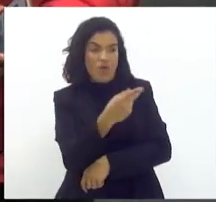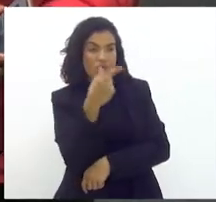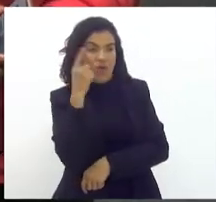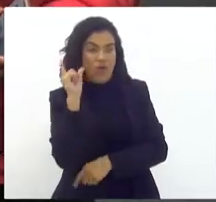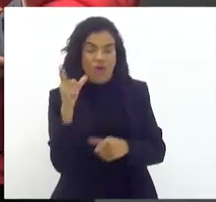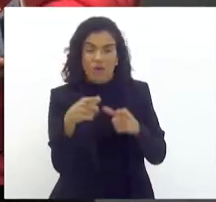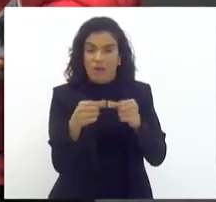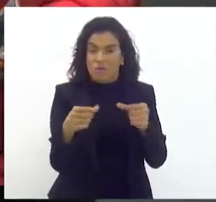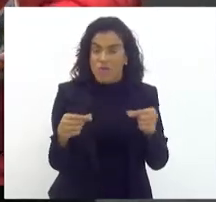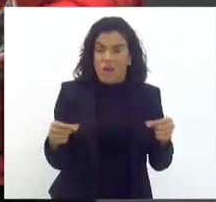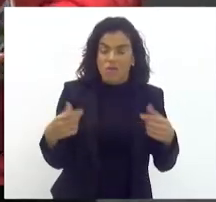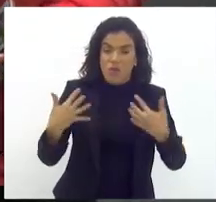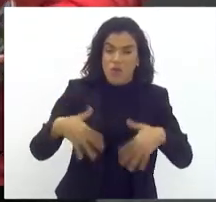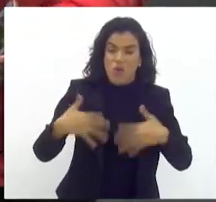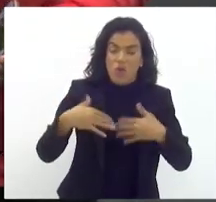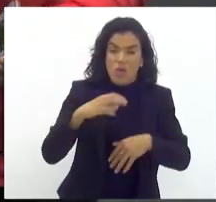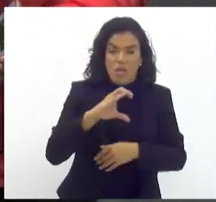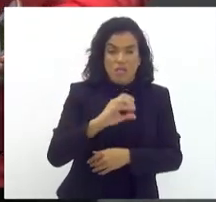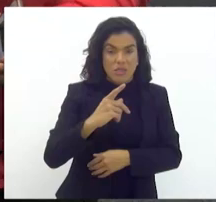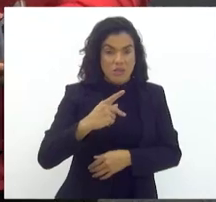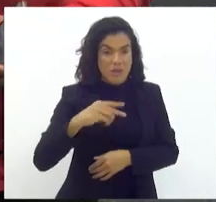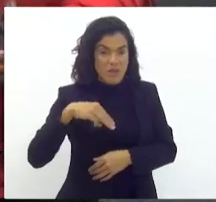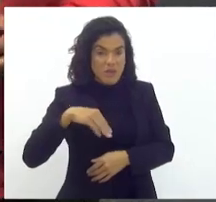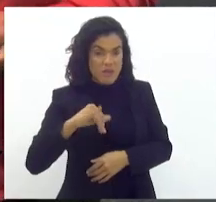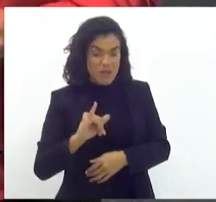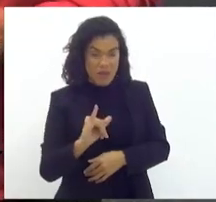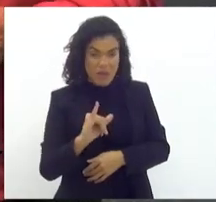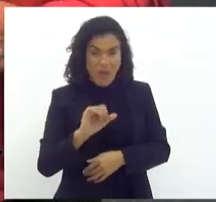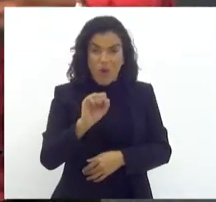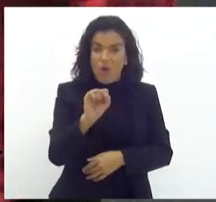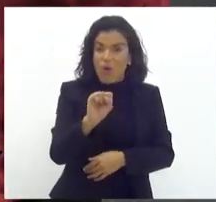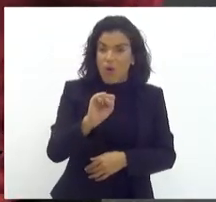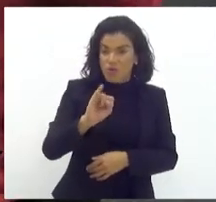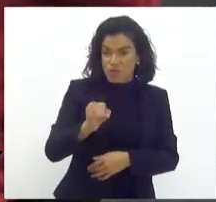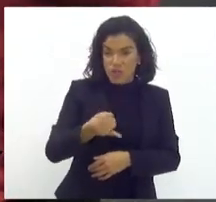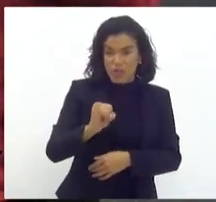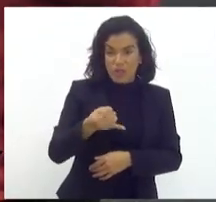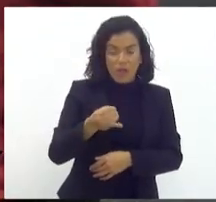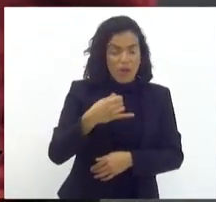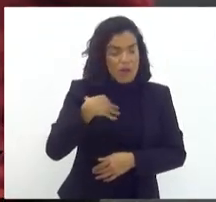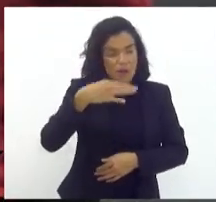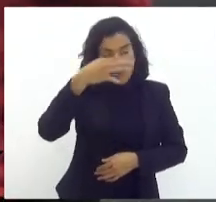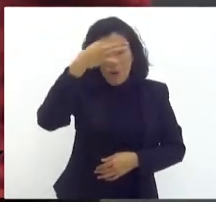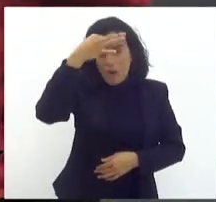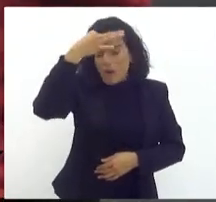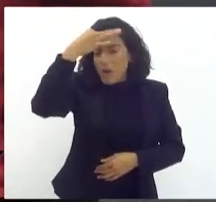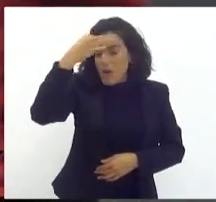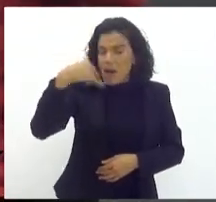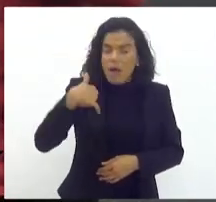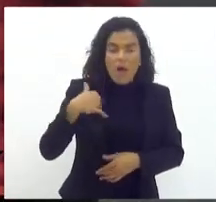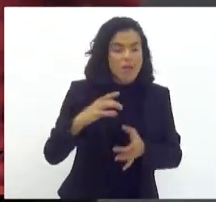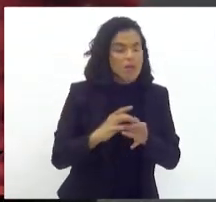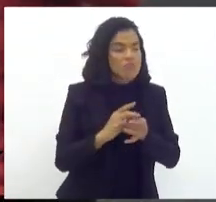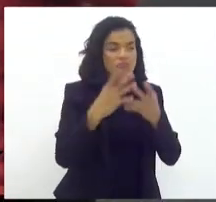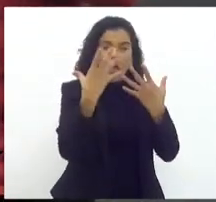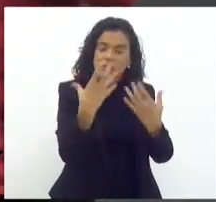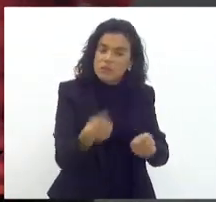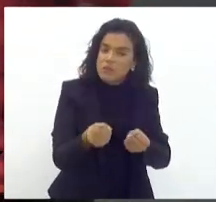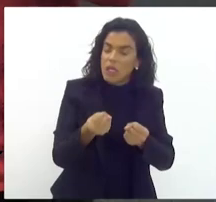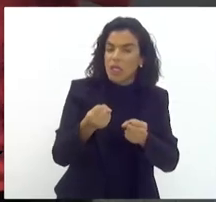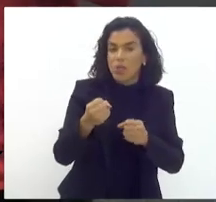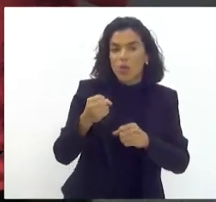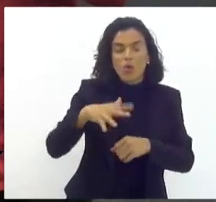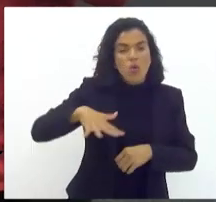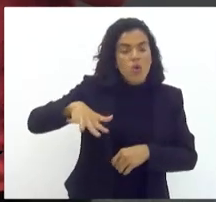ontem por exemplo na cpmi do 8 de janeiro que a gente não deixa esse clima horroroso de